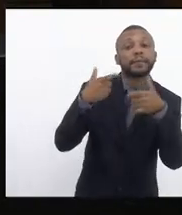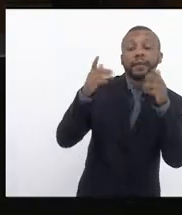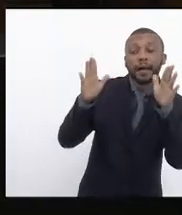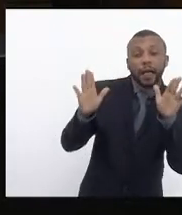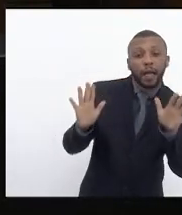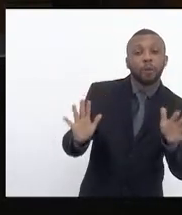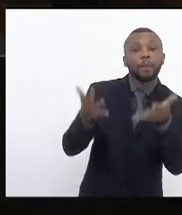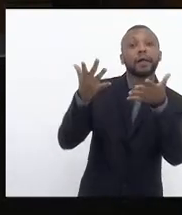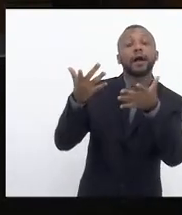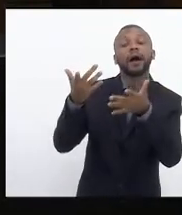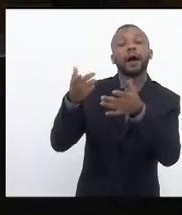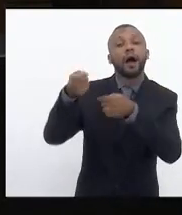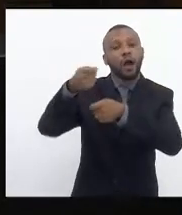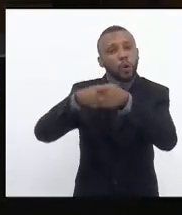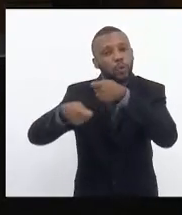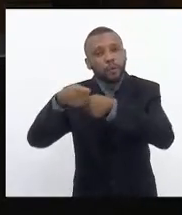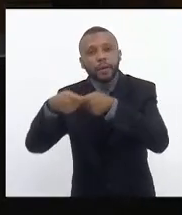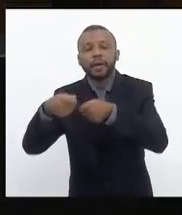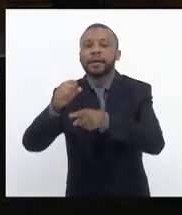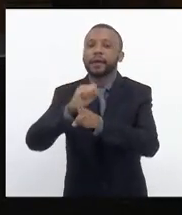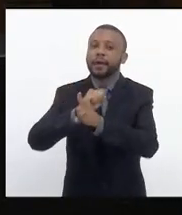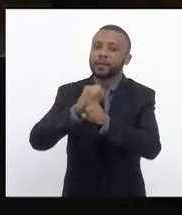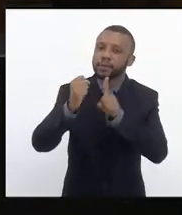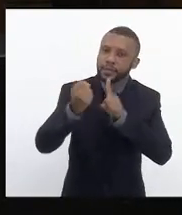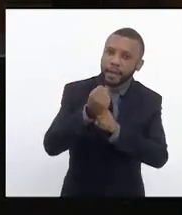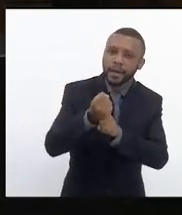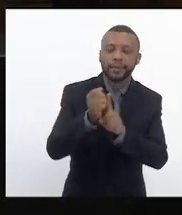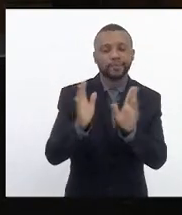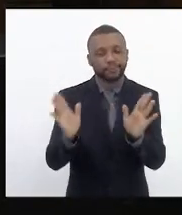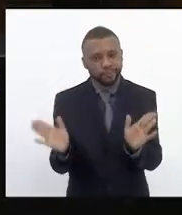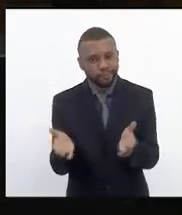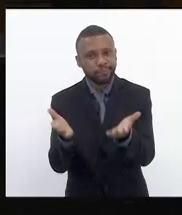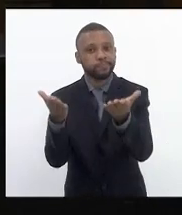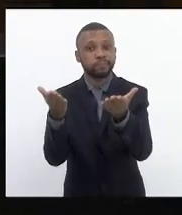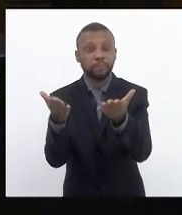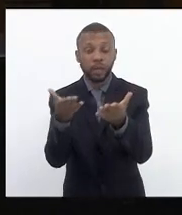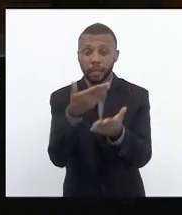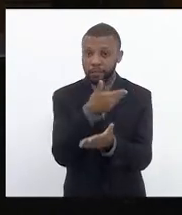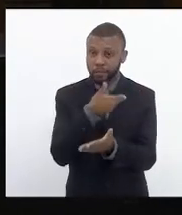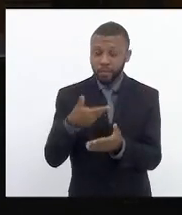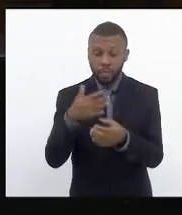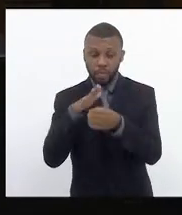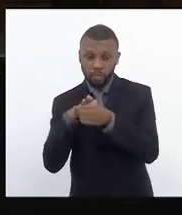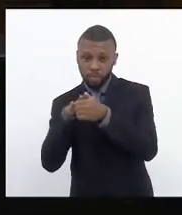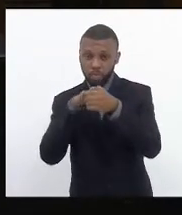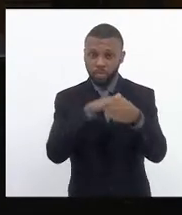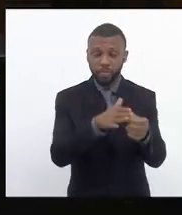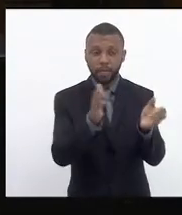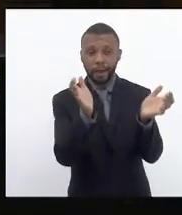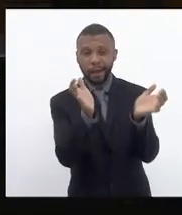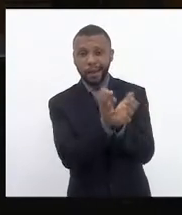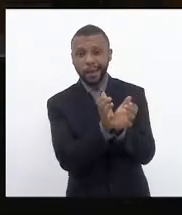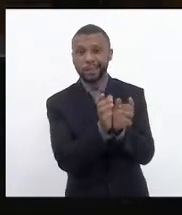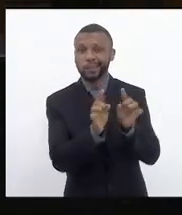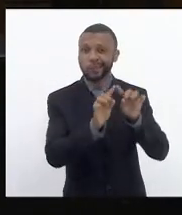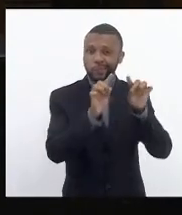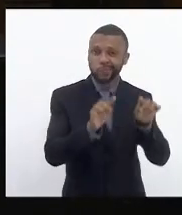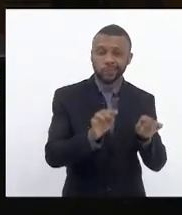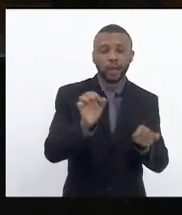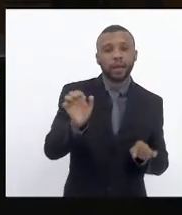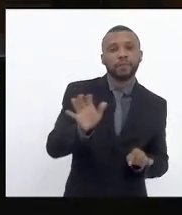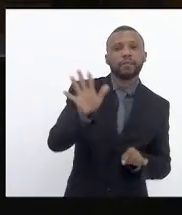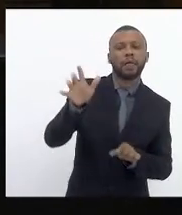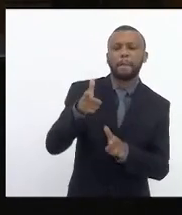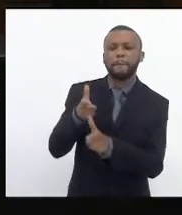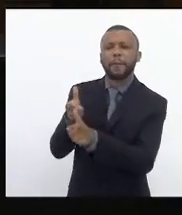social socialmente não haverá recuperação do Estado pisando na classe média enchendo a favela